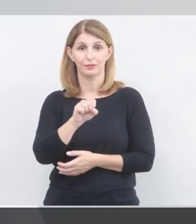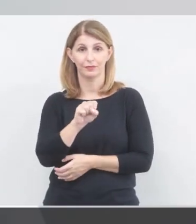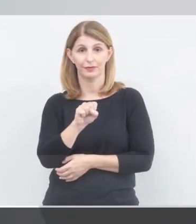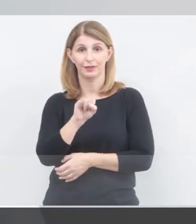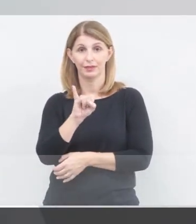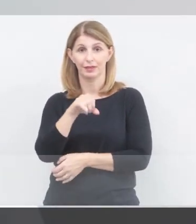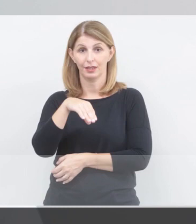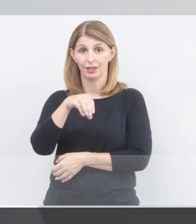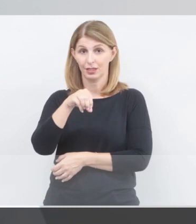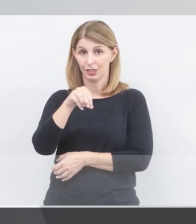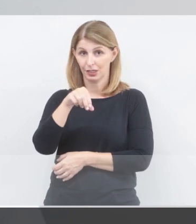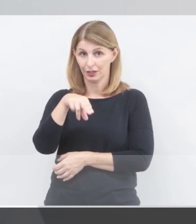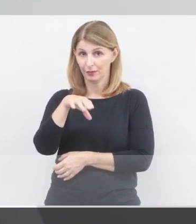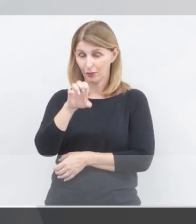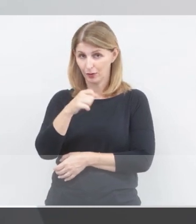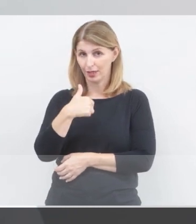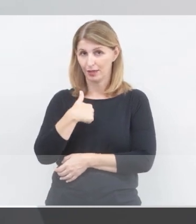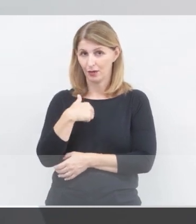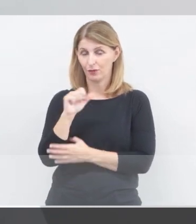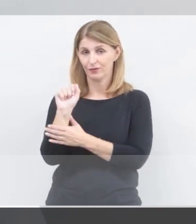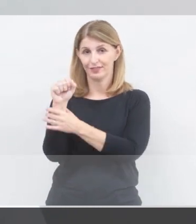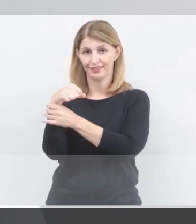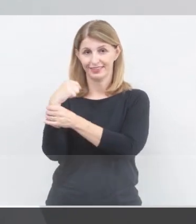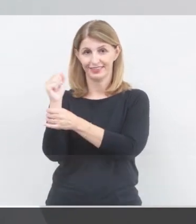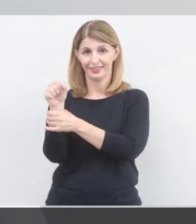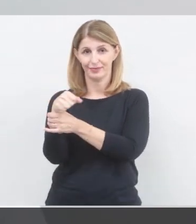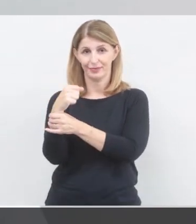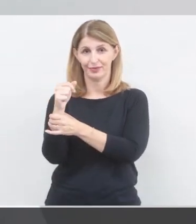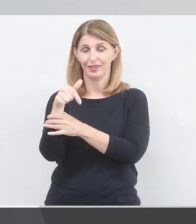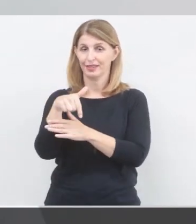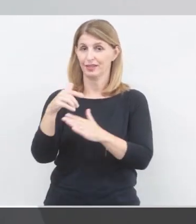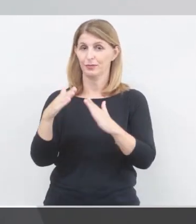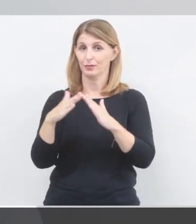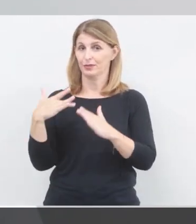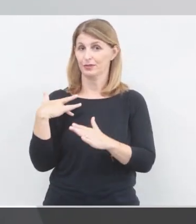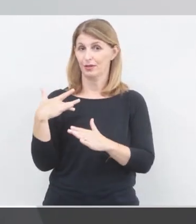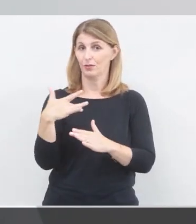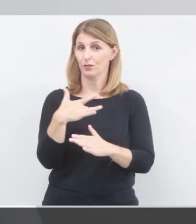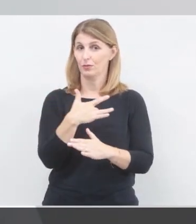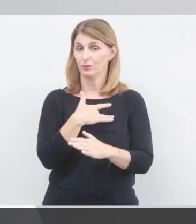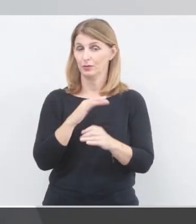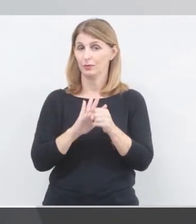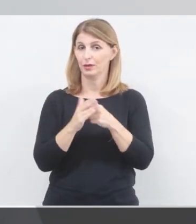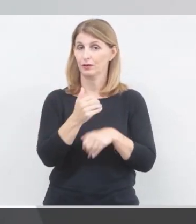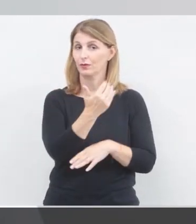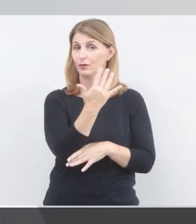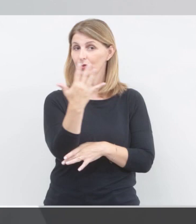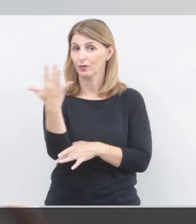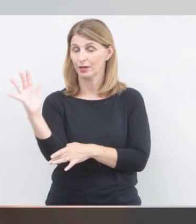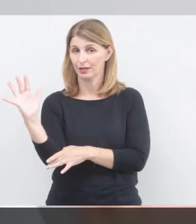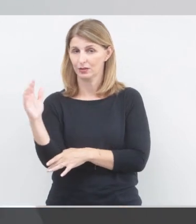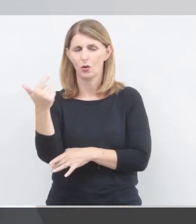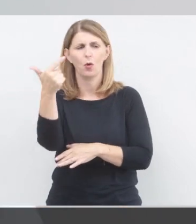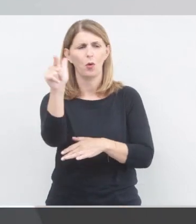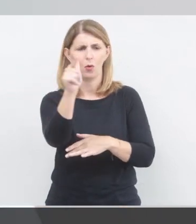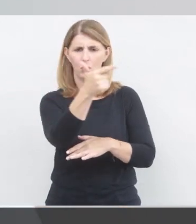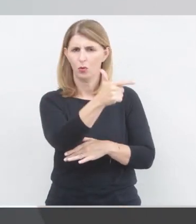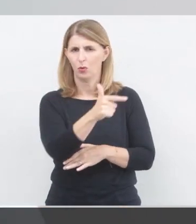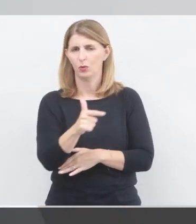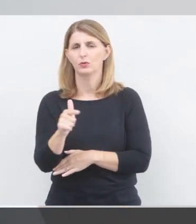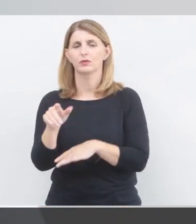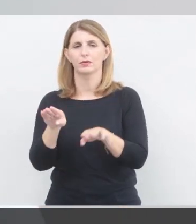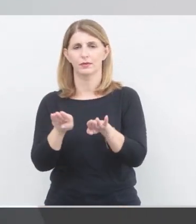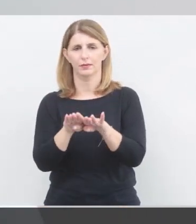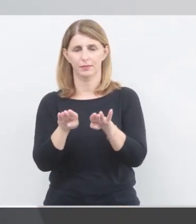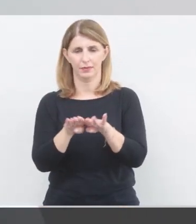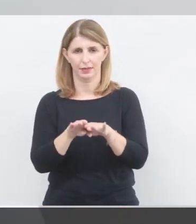uma fisioterapeuta aqui do posto de saúde do Floresta e de outros postos também,